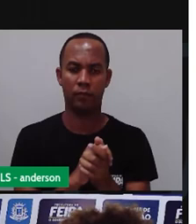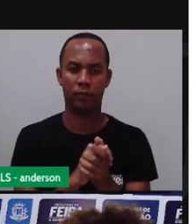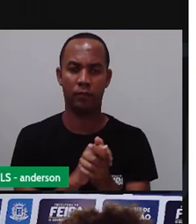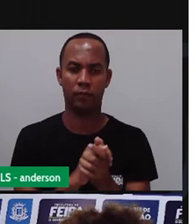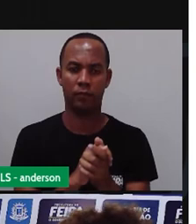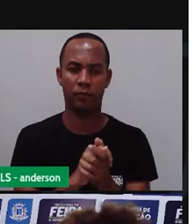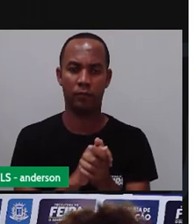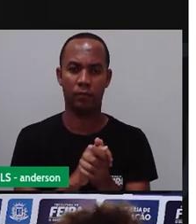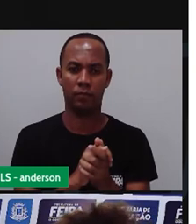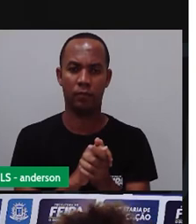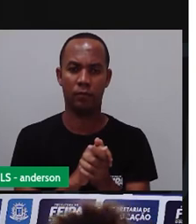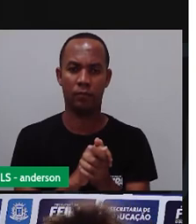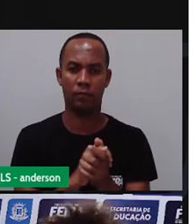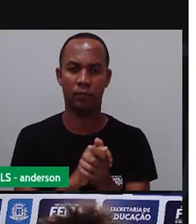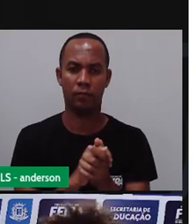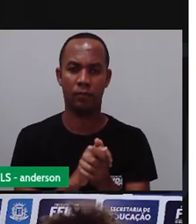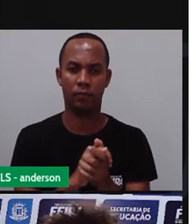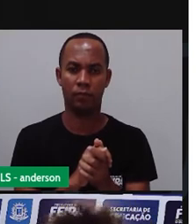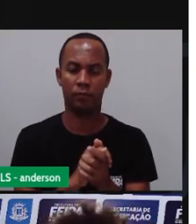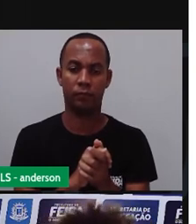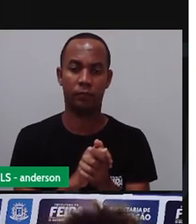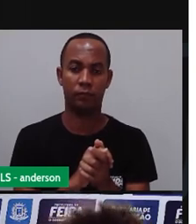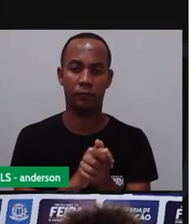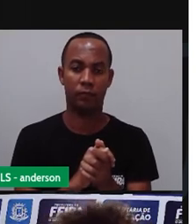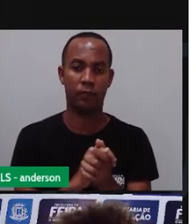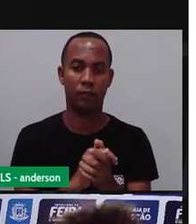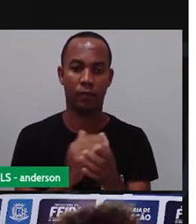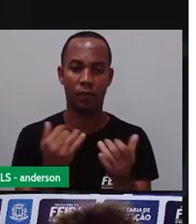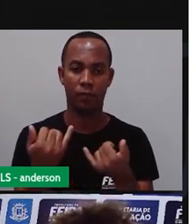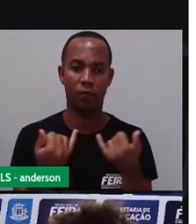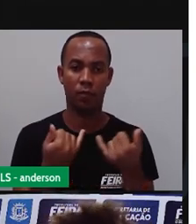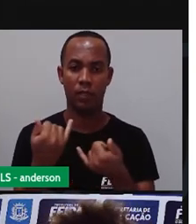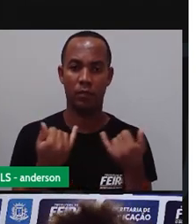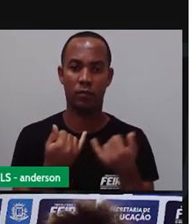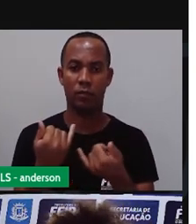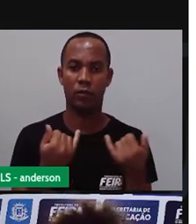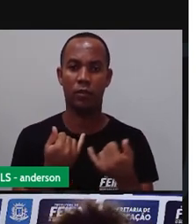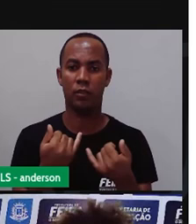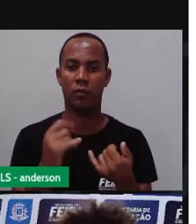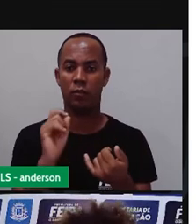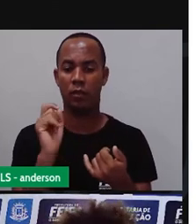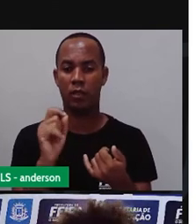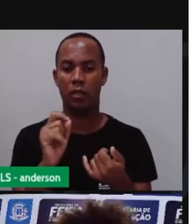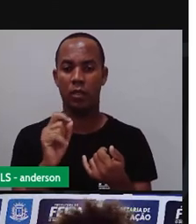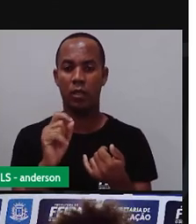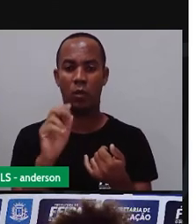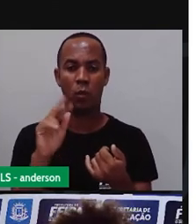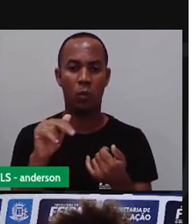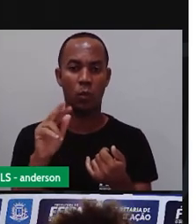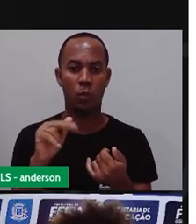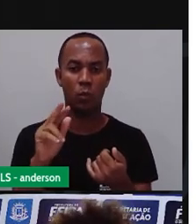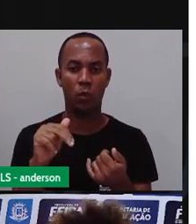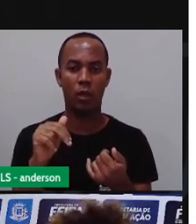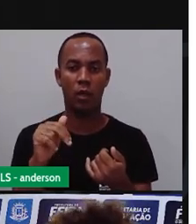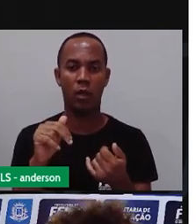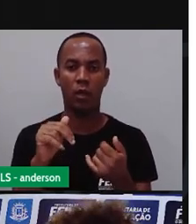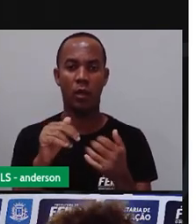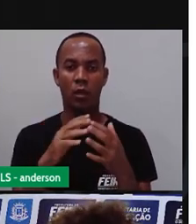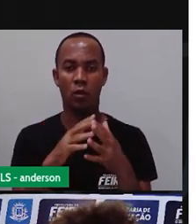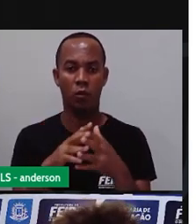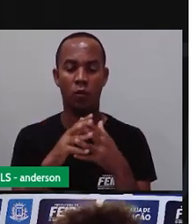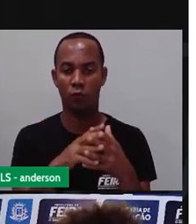oi aqui bom uma informação para vocês jamais confunda o encontro consonantal